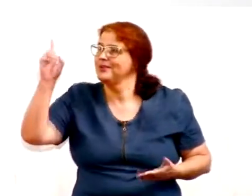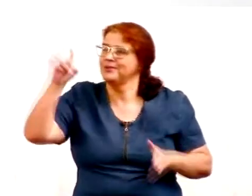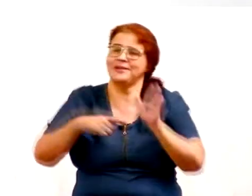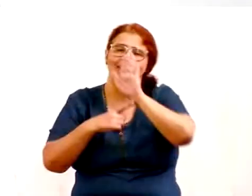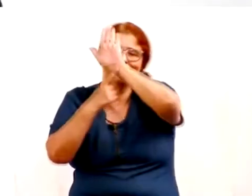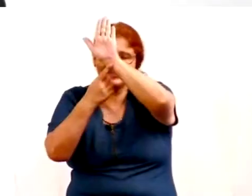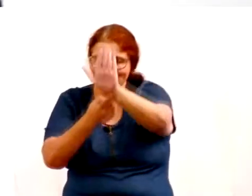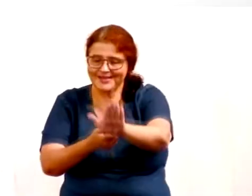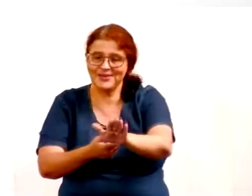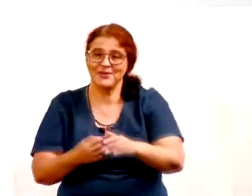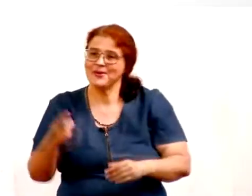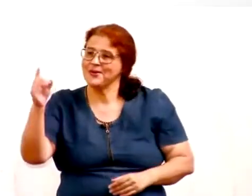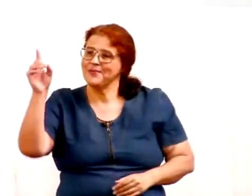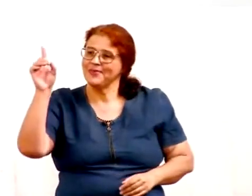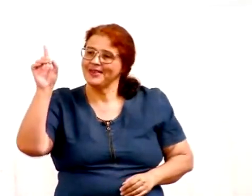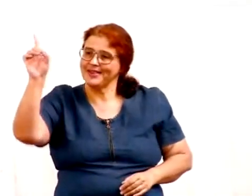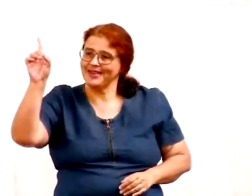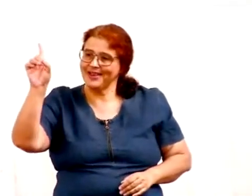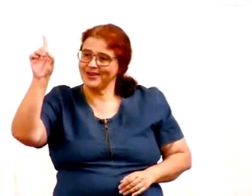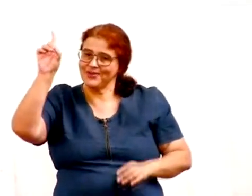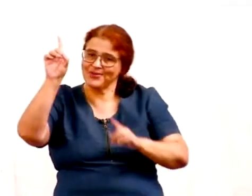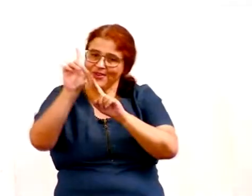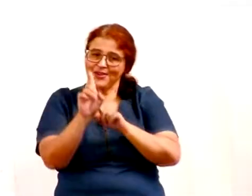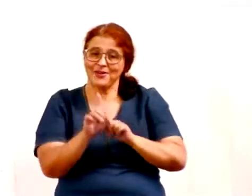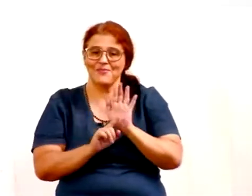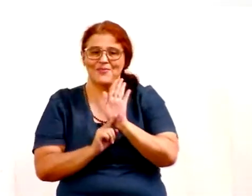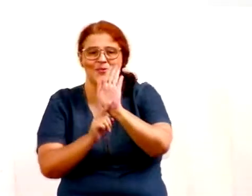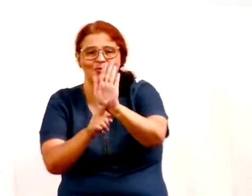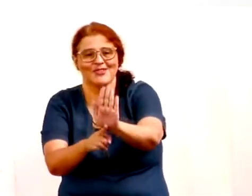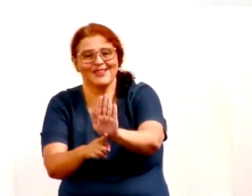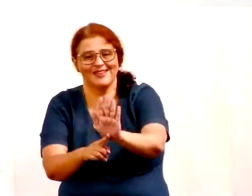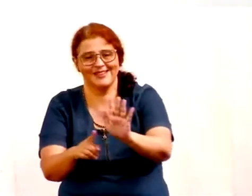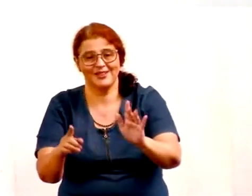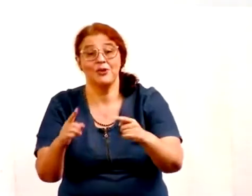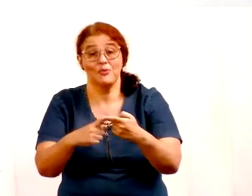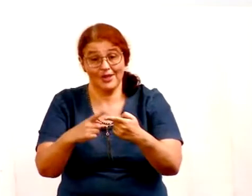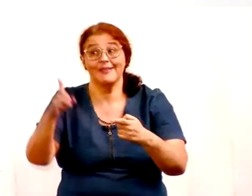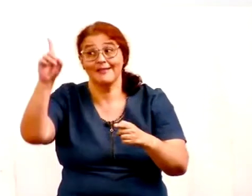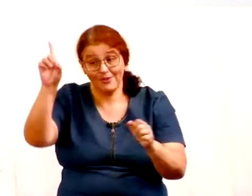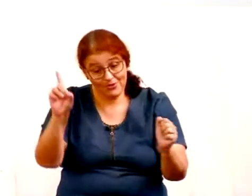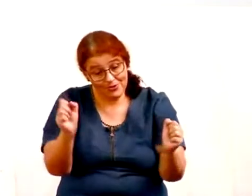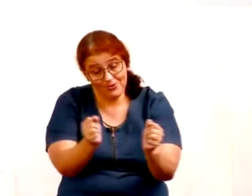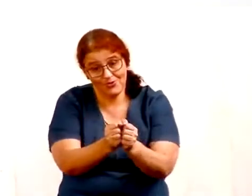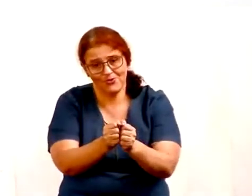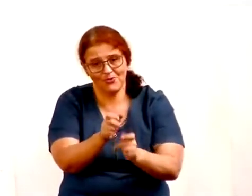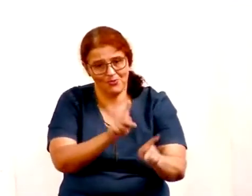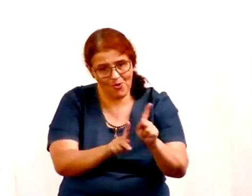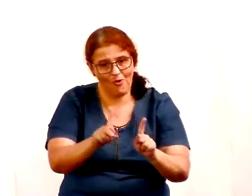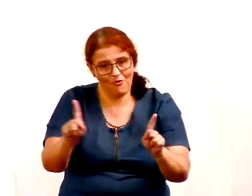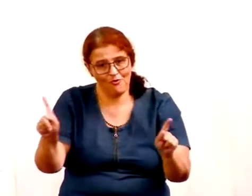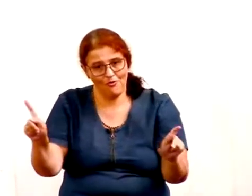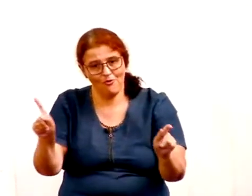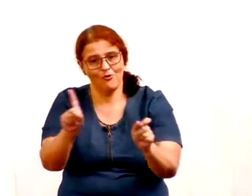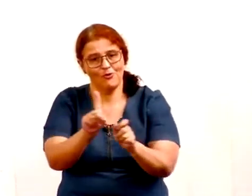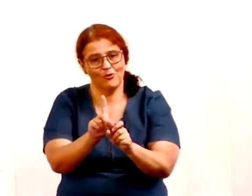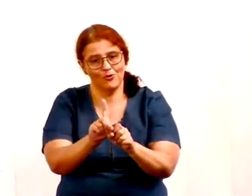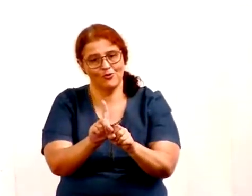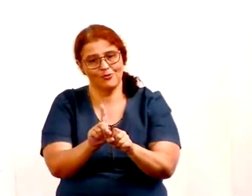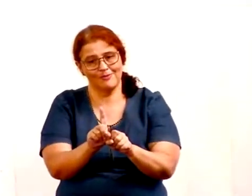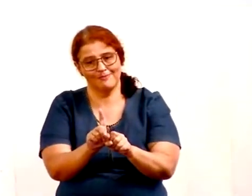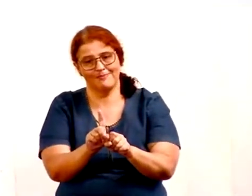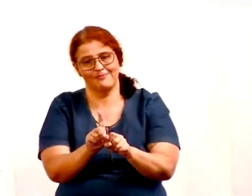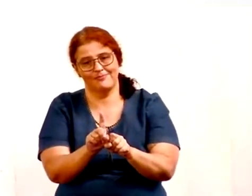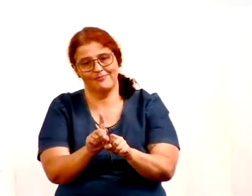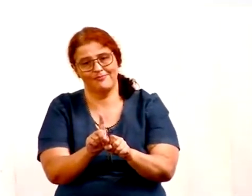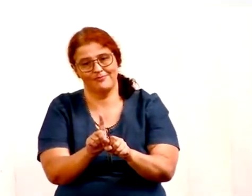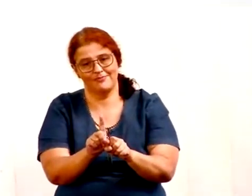de Israel. Deus estava presente no meio deles. Mas isso tudo não os livrou